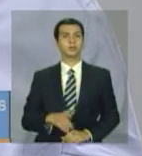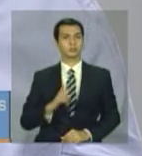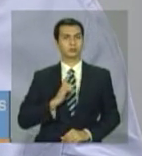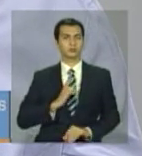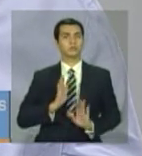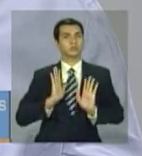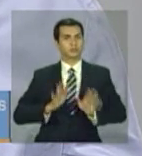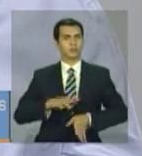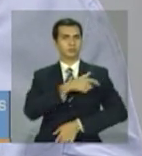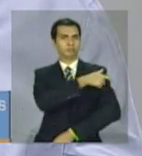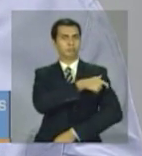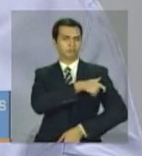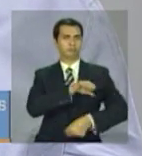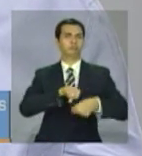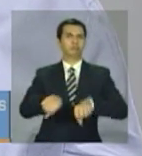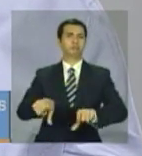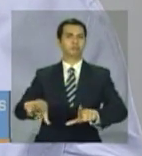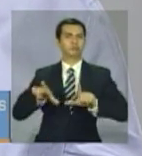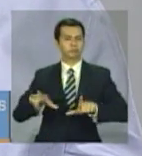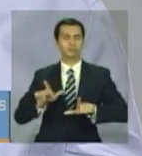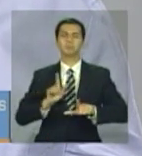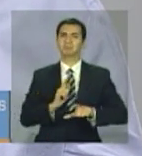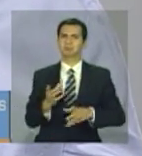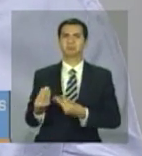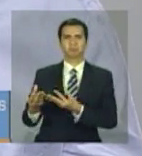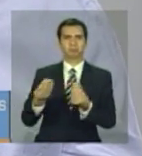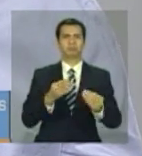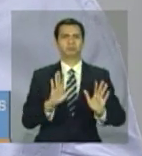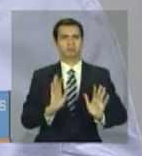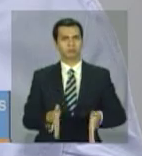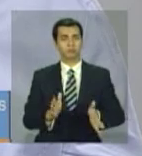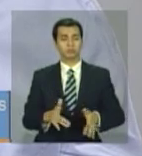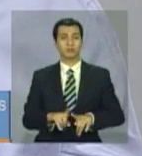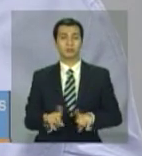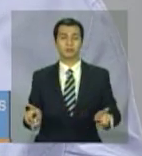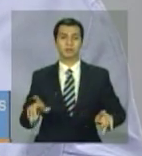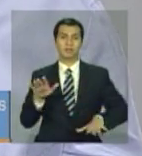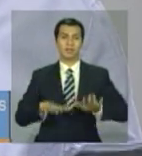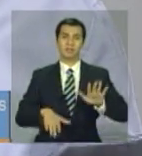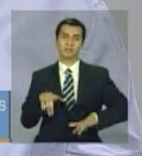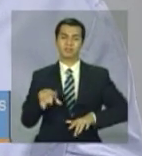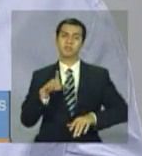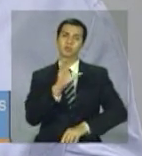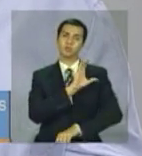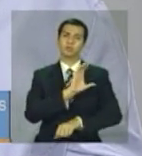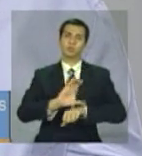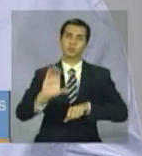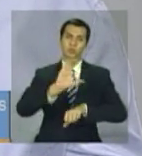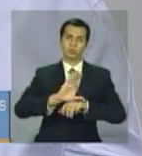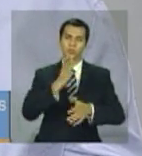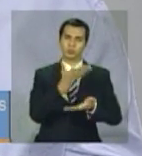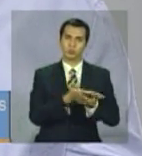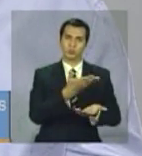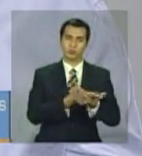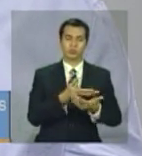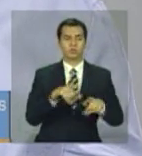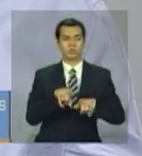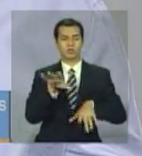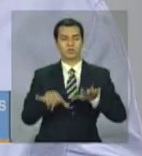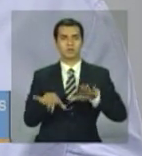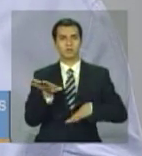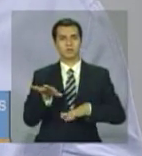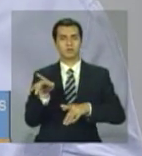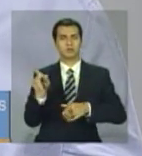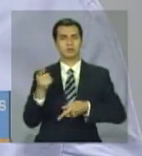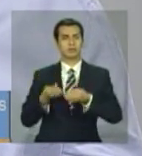razoável já de gestores públicos. Né, infelizmente, às vezes ele faz o curso, às vezes ele está na administração, ele sai, né, mas a